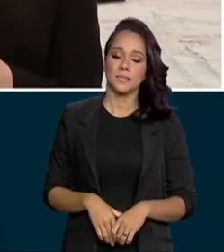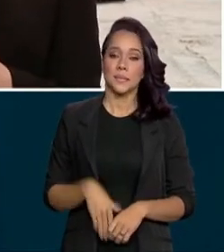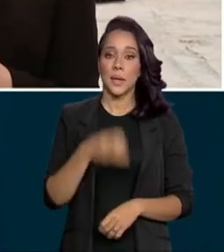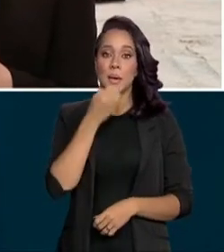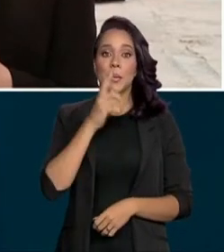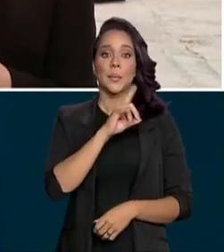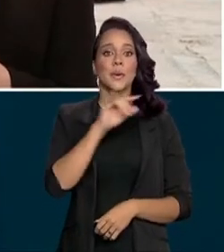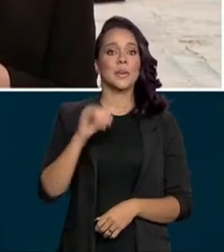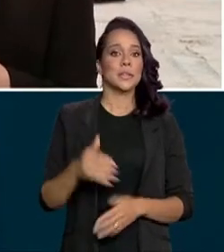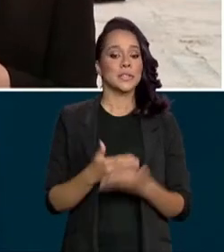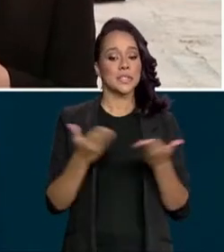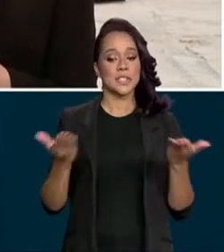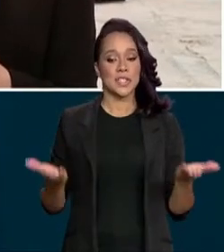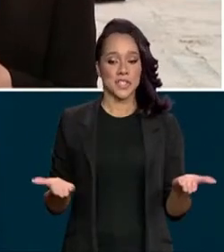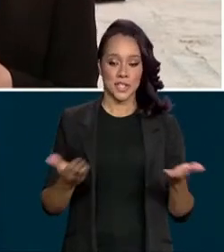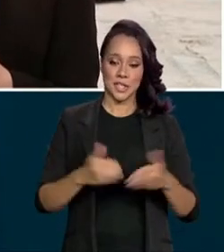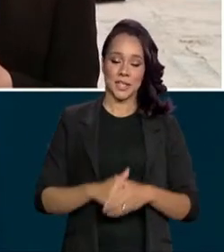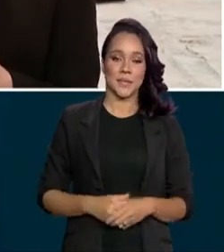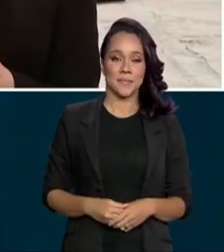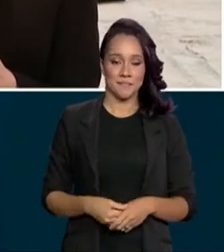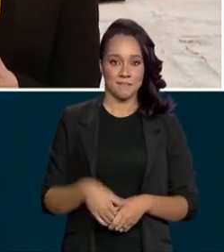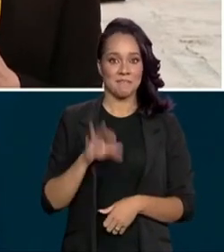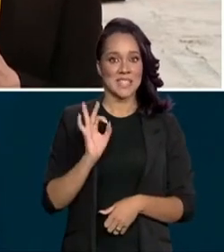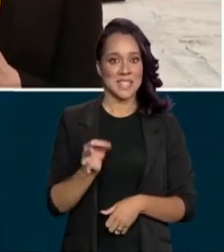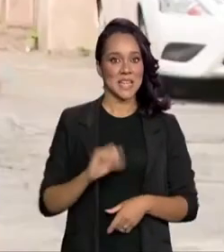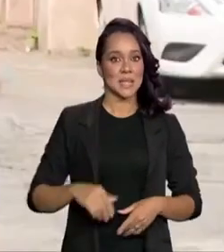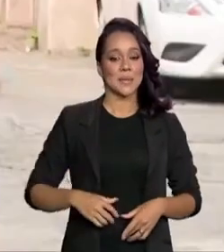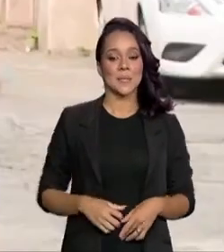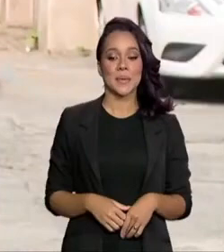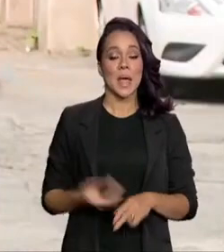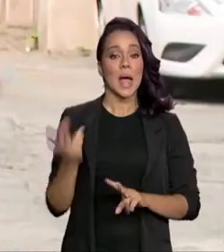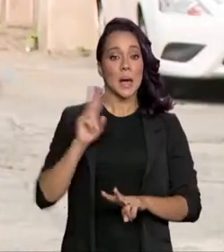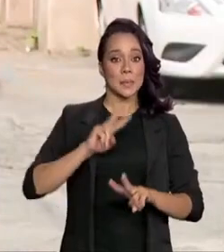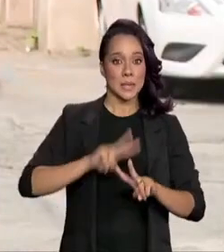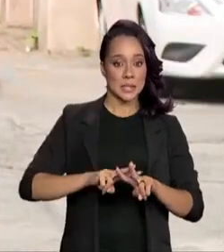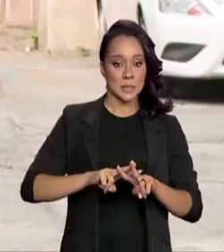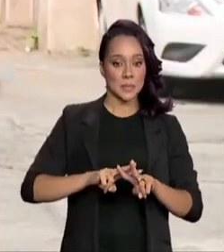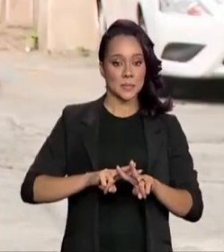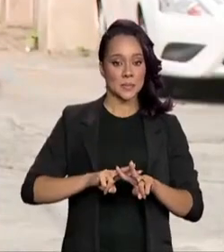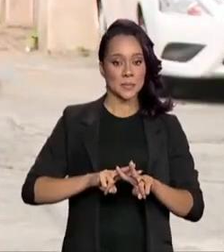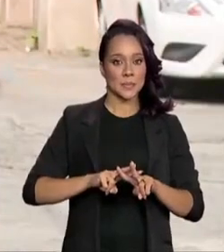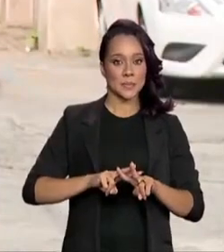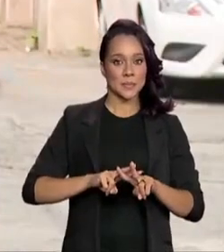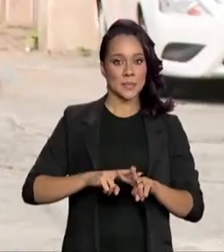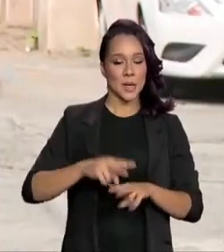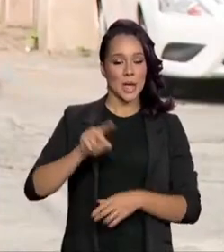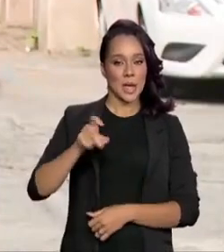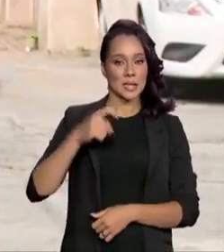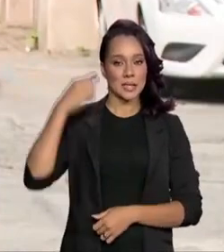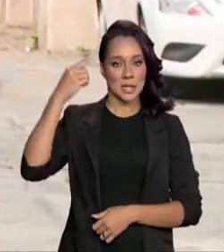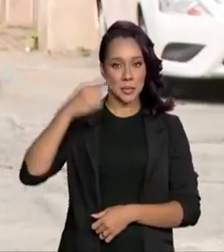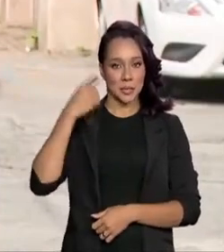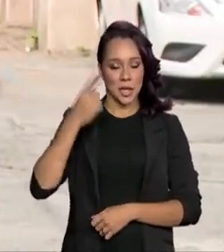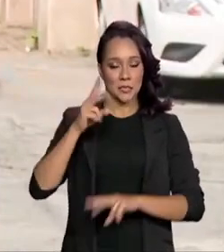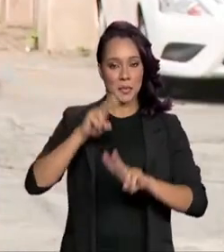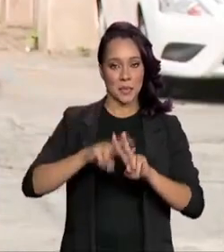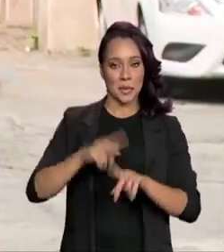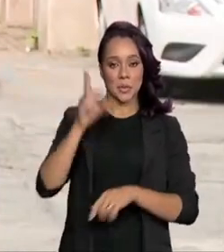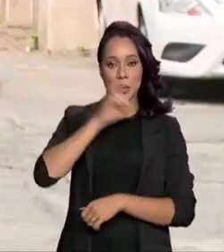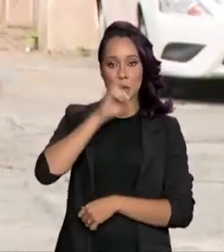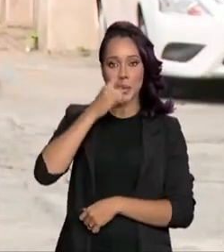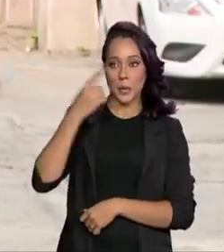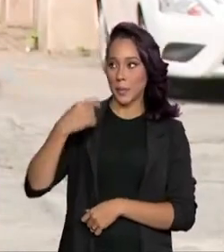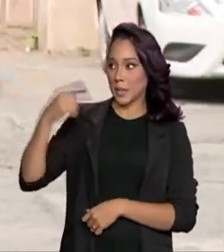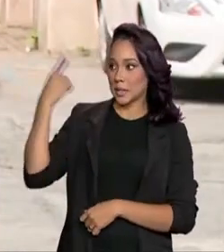Bom dia, Monique. Bom dia, Miguelzinho. Isso mesmo. A prisão, o Jefferson foi preso no último domingo